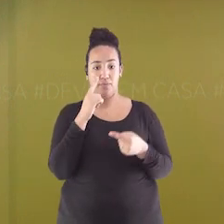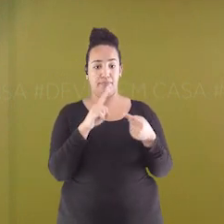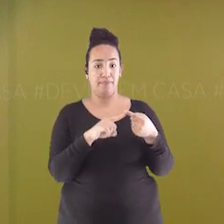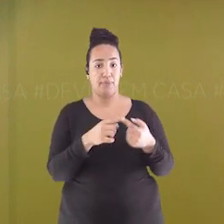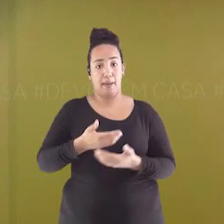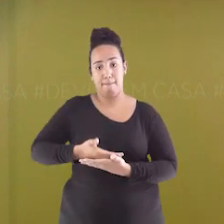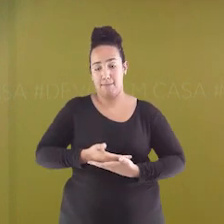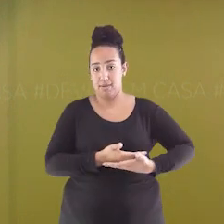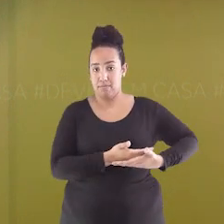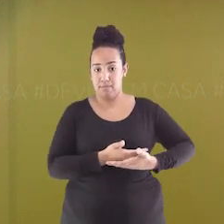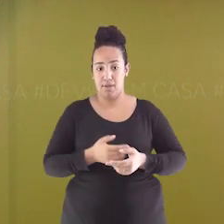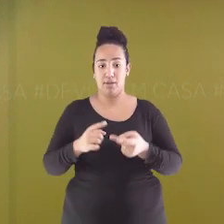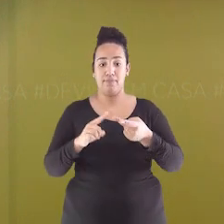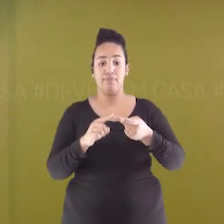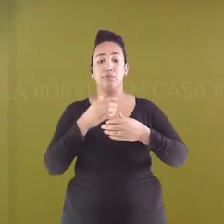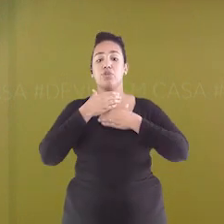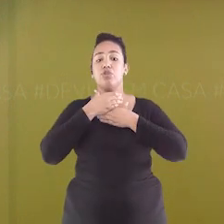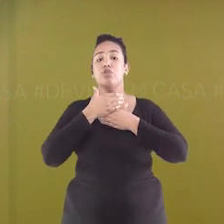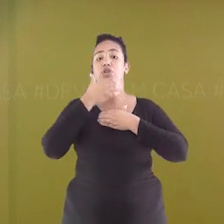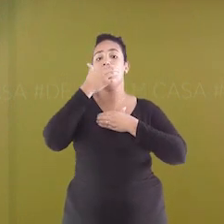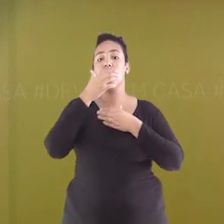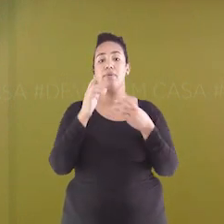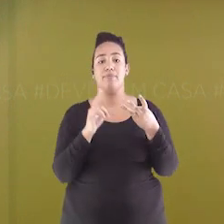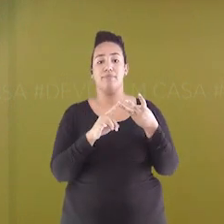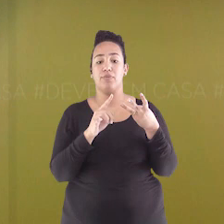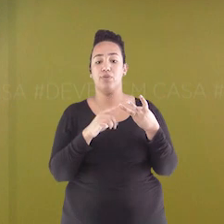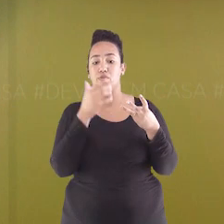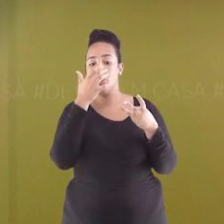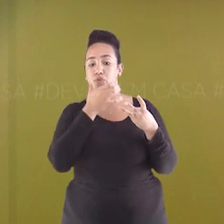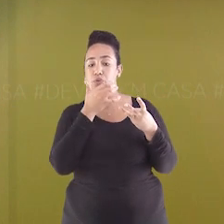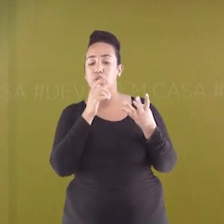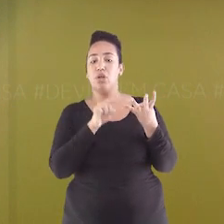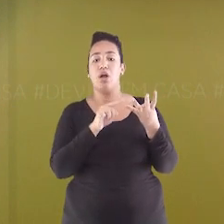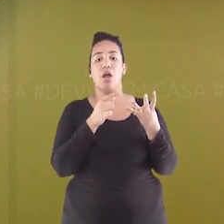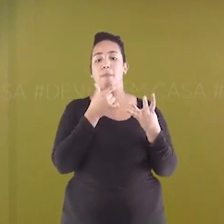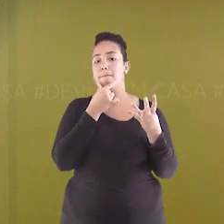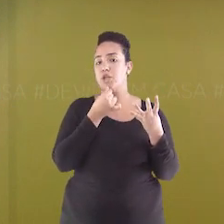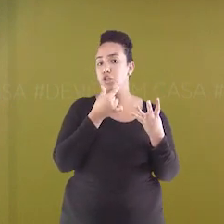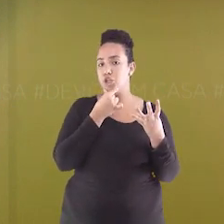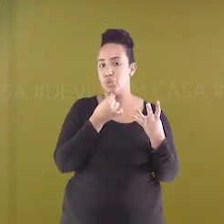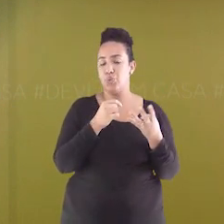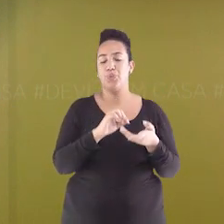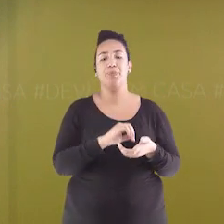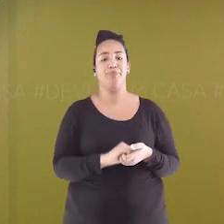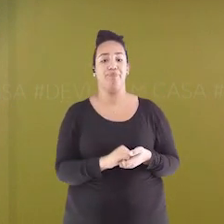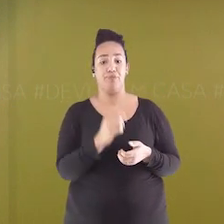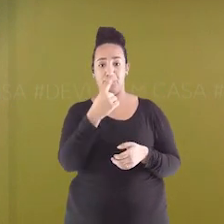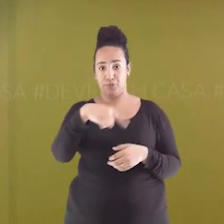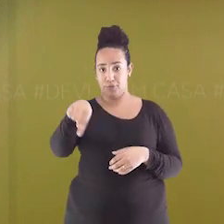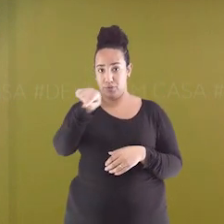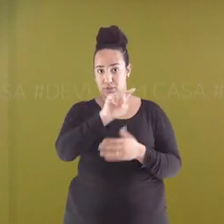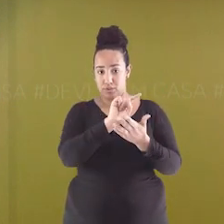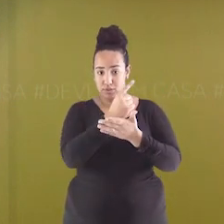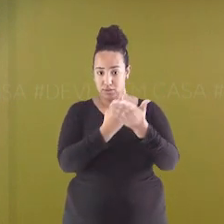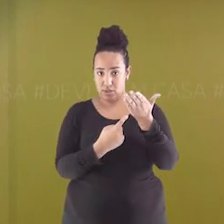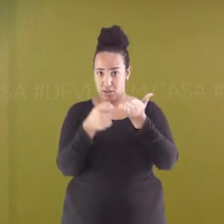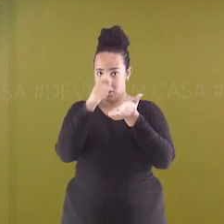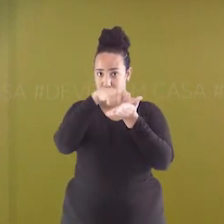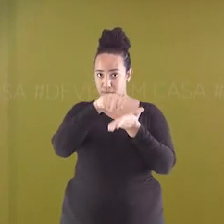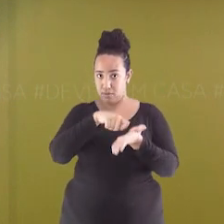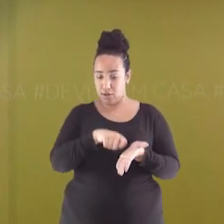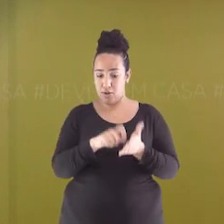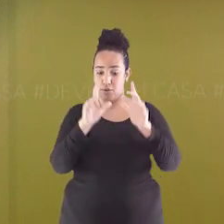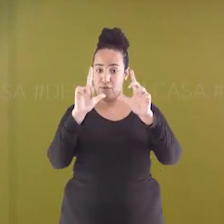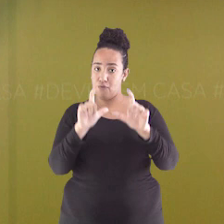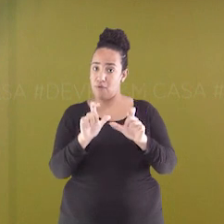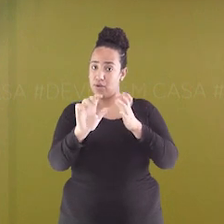bebê, girafa, goiaba e menino. Façam no caderno, tirem uma foto